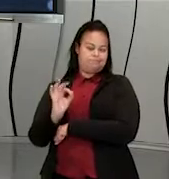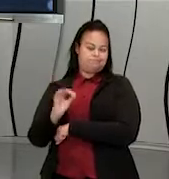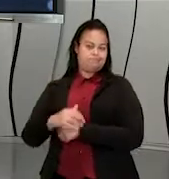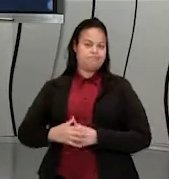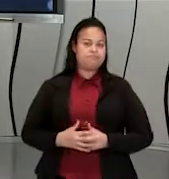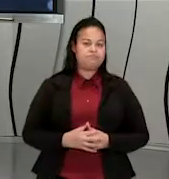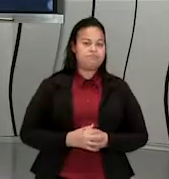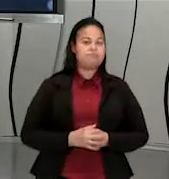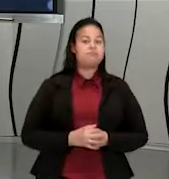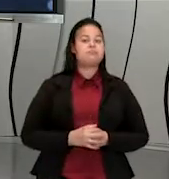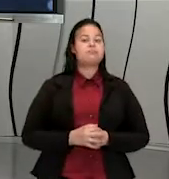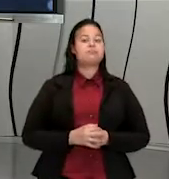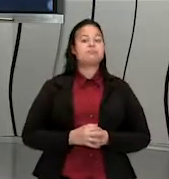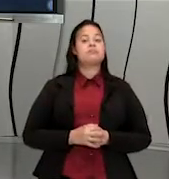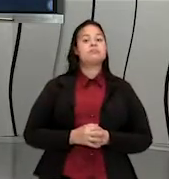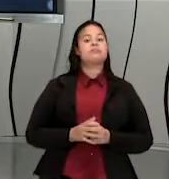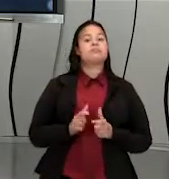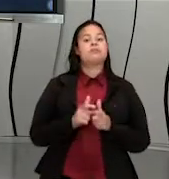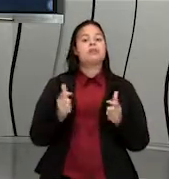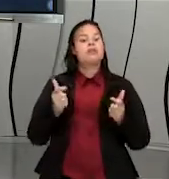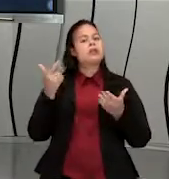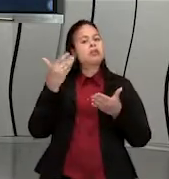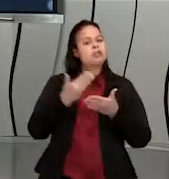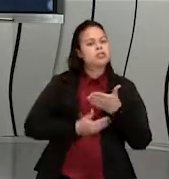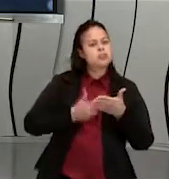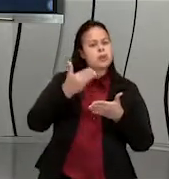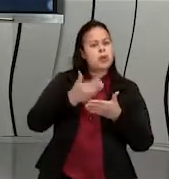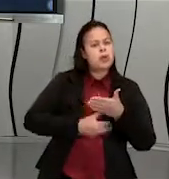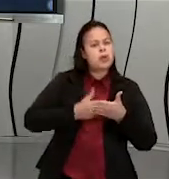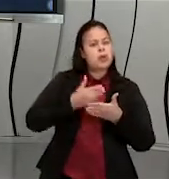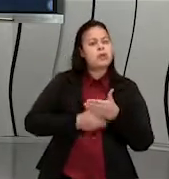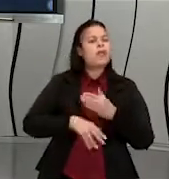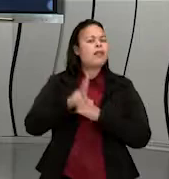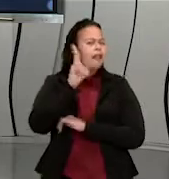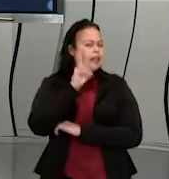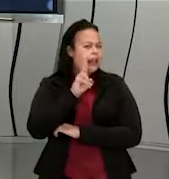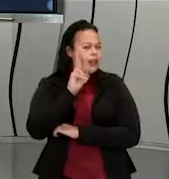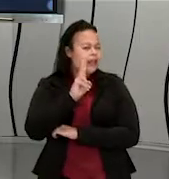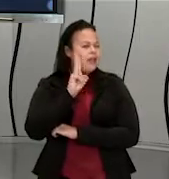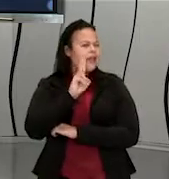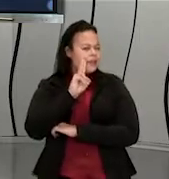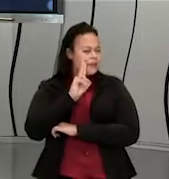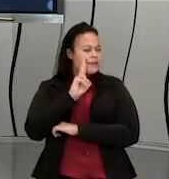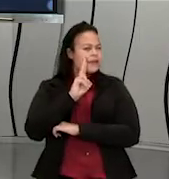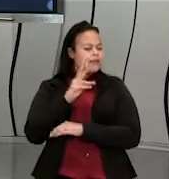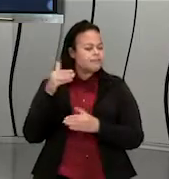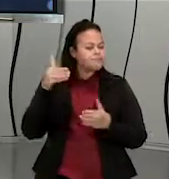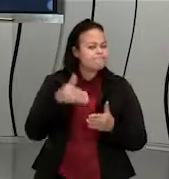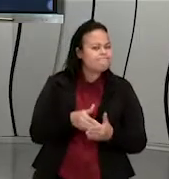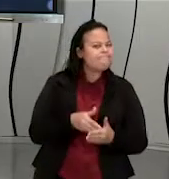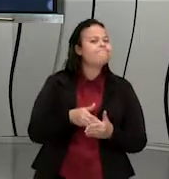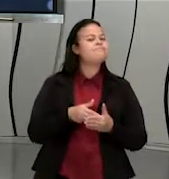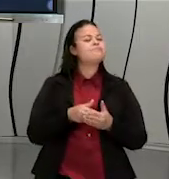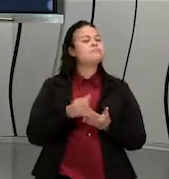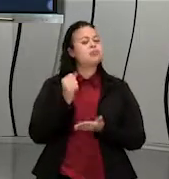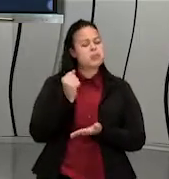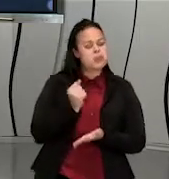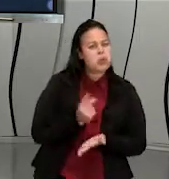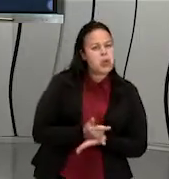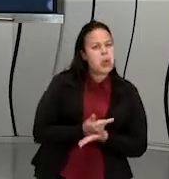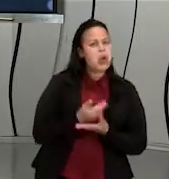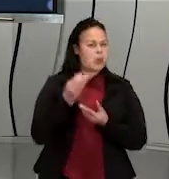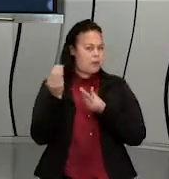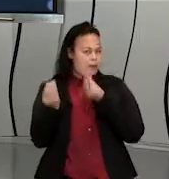Agora, aumentos e descontos sucessivos. Lembra que eu falei que a gente ia chegar nesse ponto, que a gente ia estar falando de compra, de como